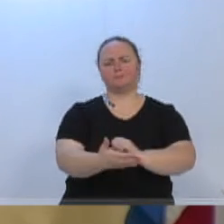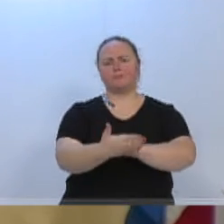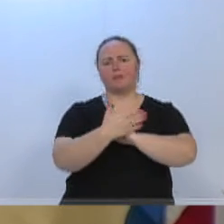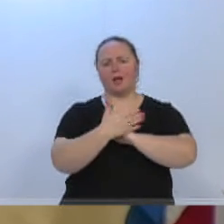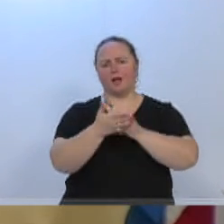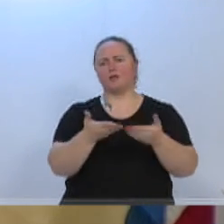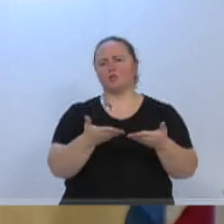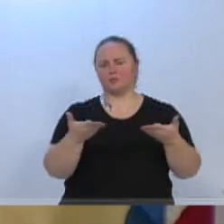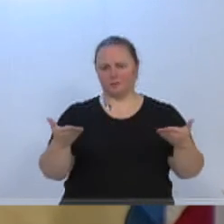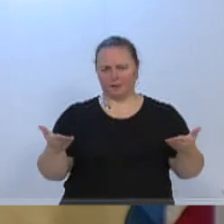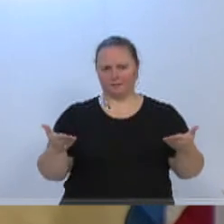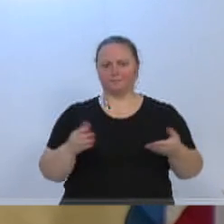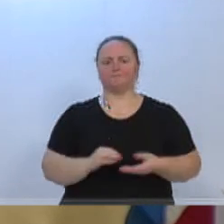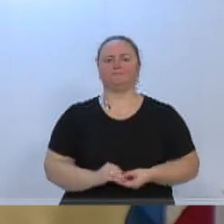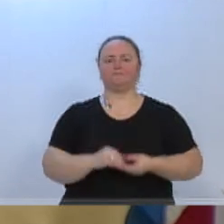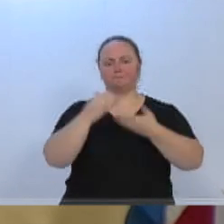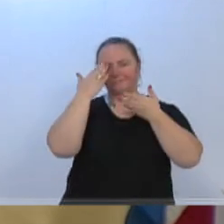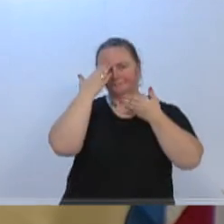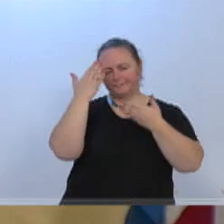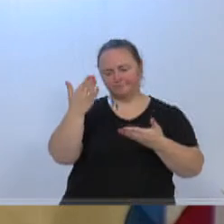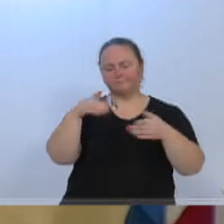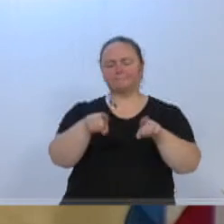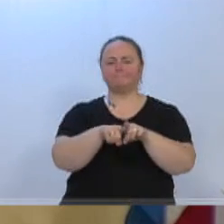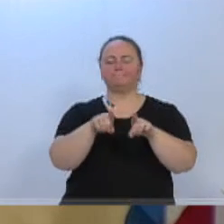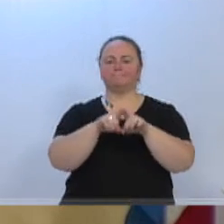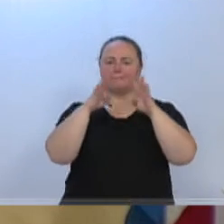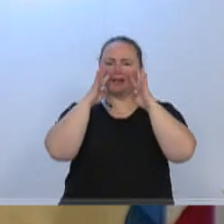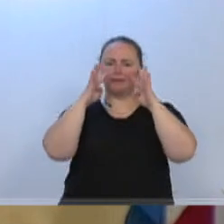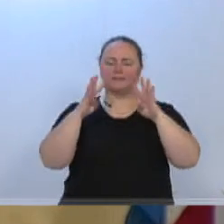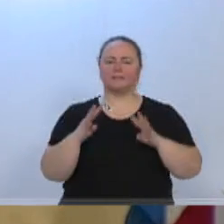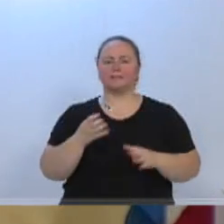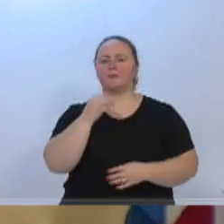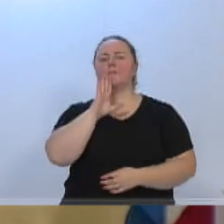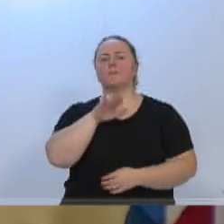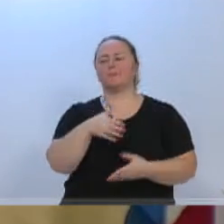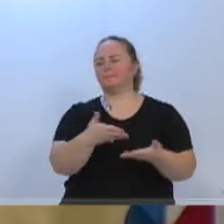direcionamento. Agradeço aqui também a atenção e desejei uma ótima tarde a todos. Obrigado.